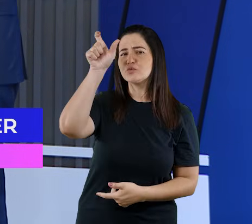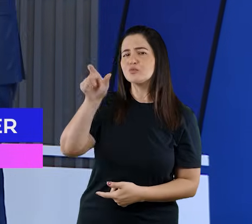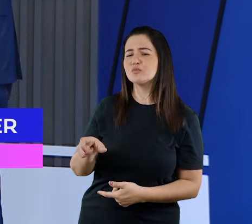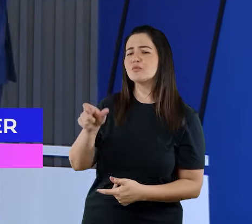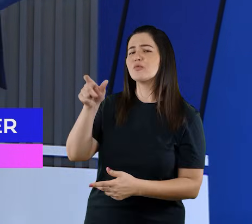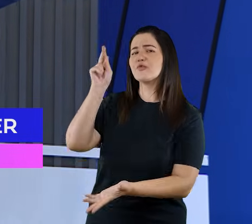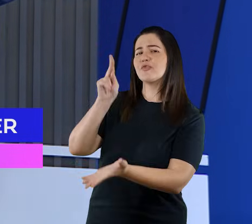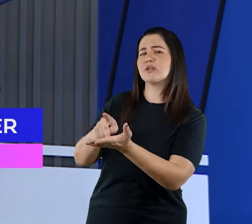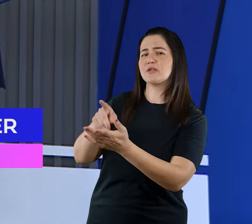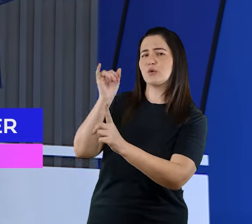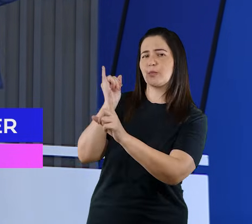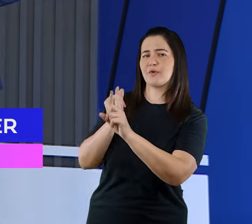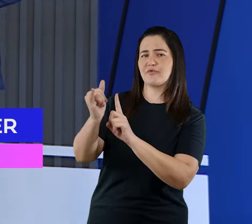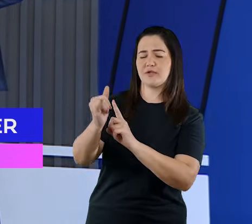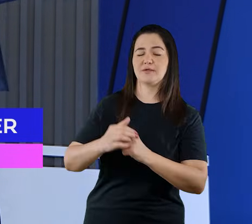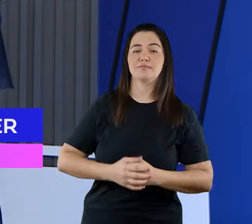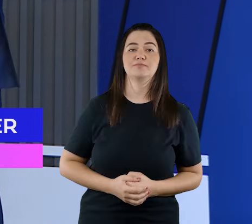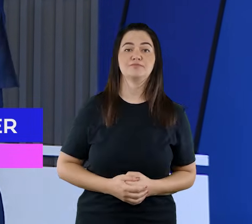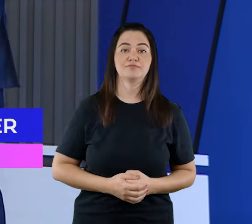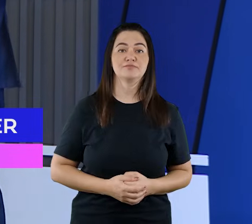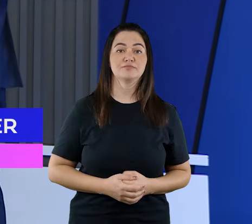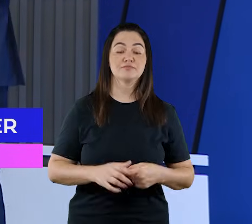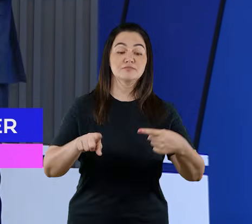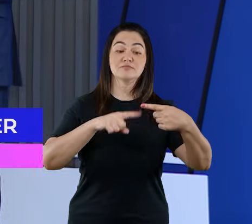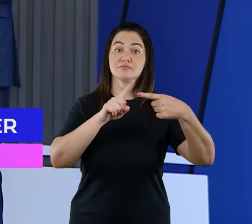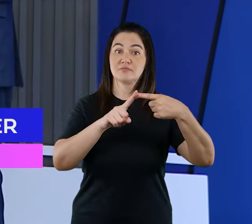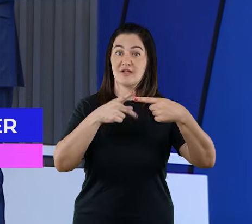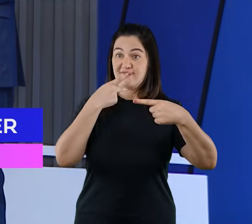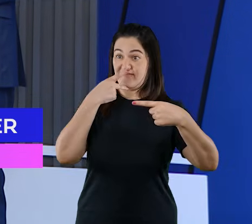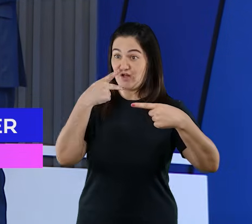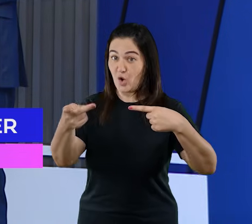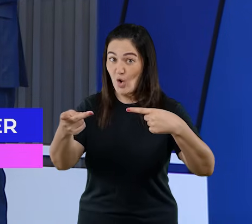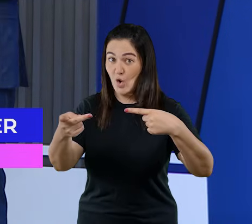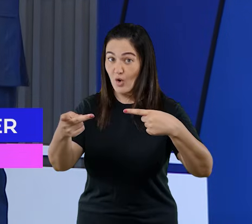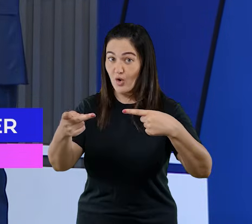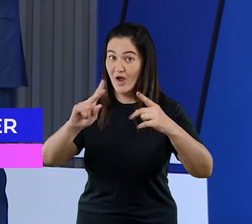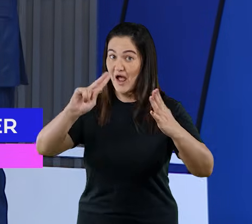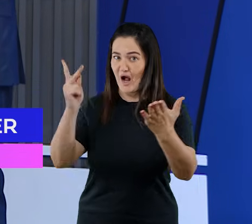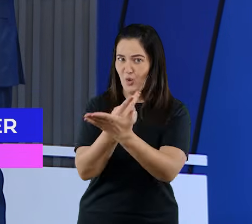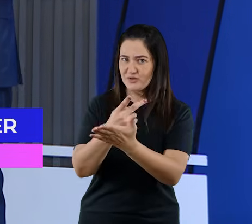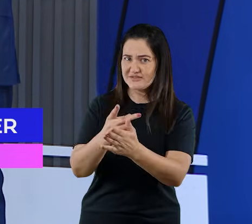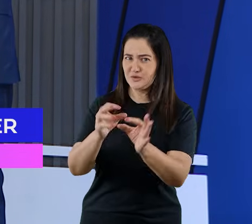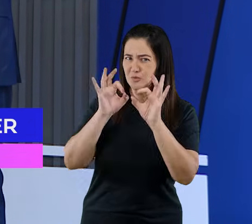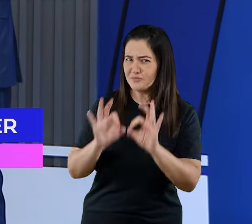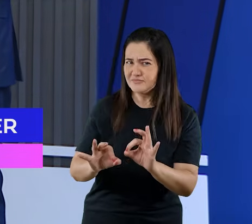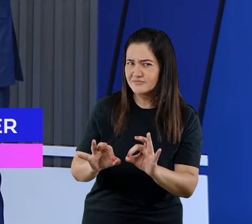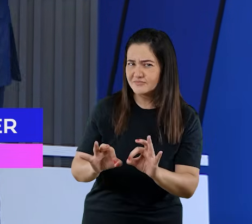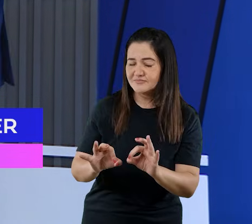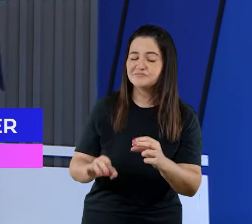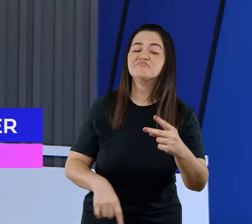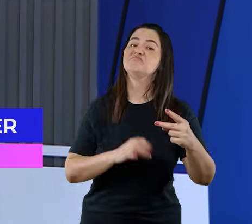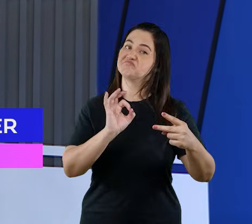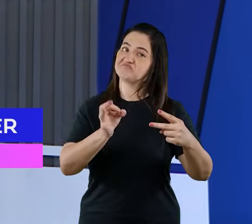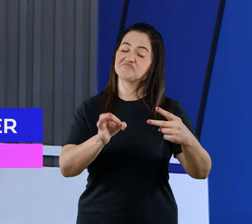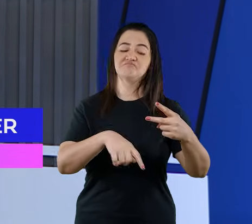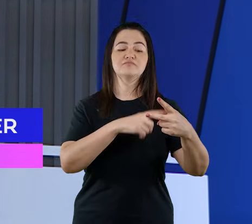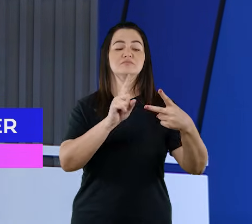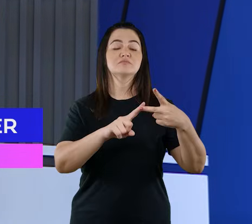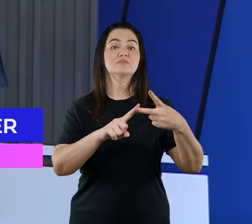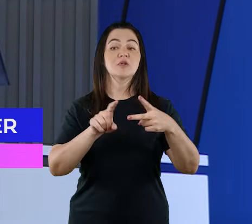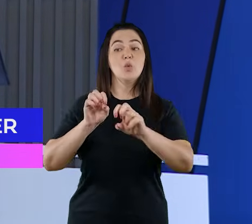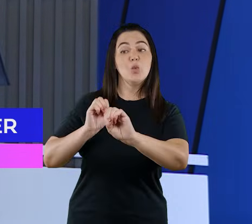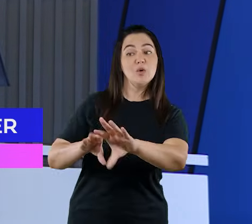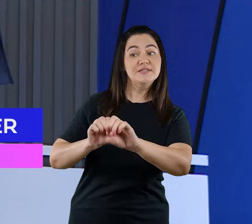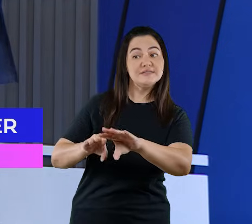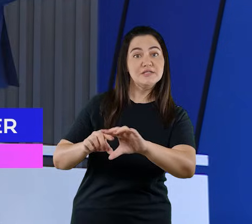sobre o verdadeiro profeta. A previsão dele se cumpriu? Ele falou que ia acontecer e aconteceu? Segundo, os